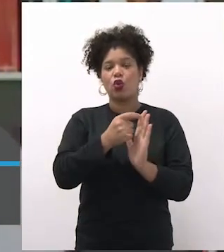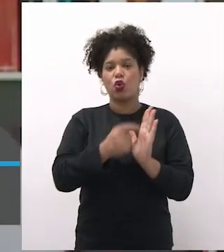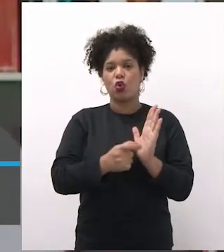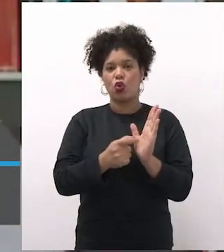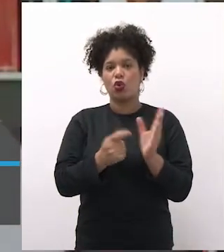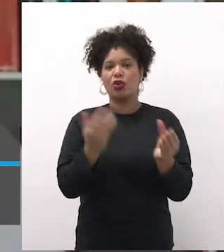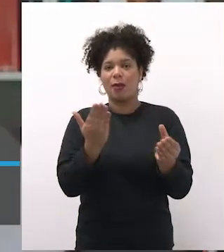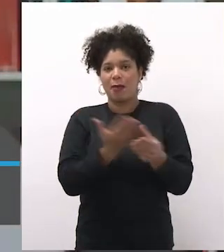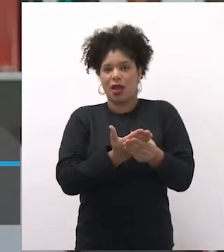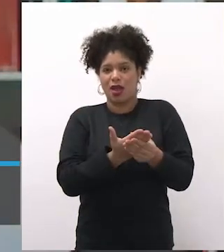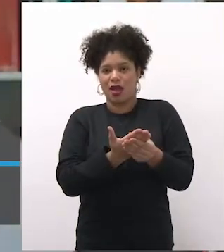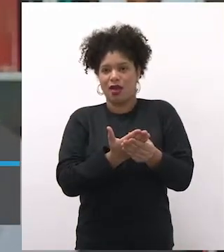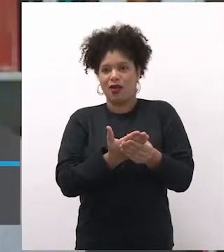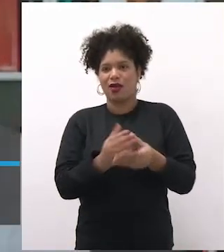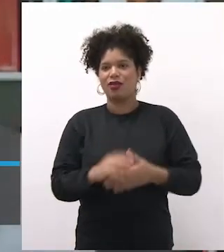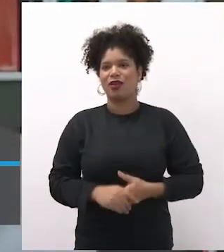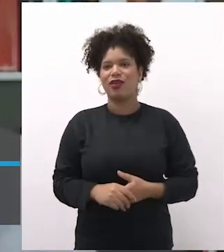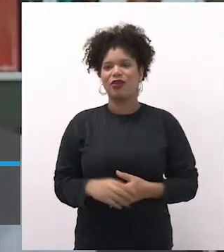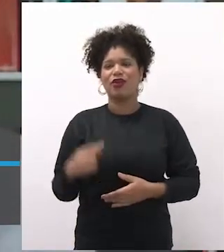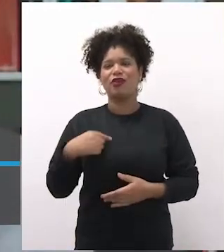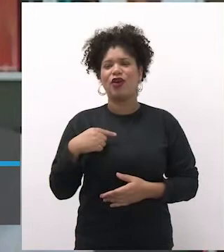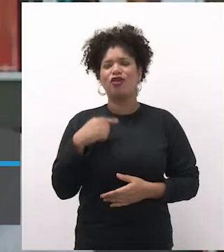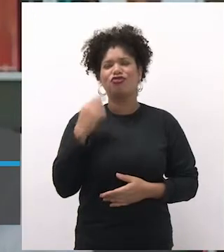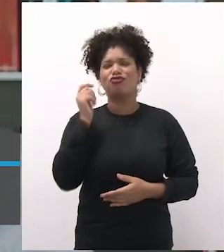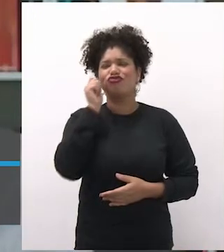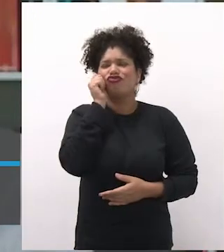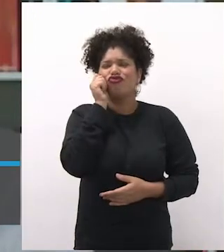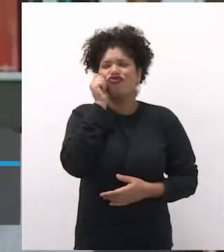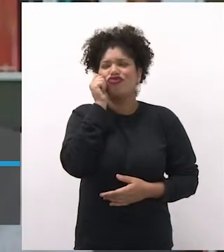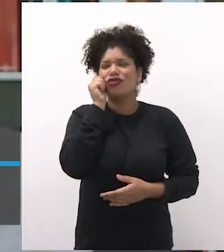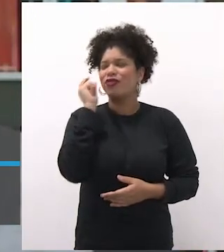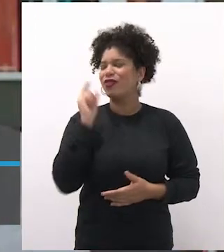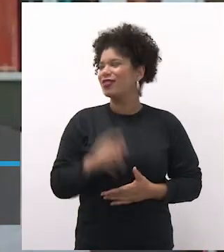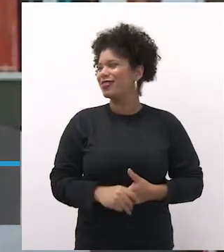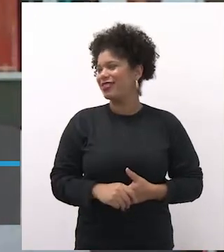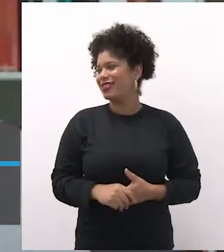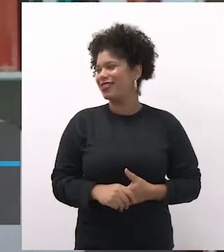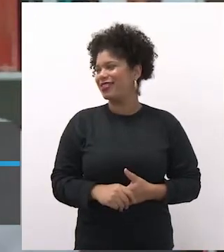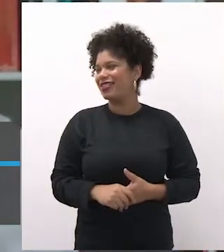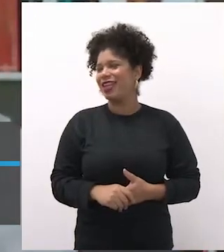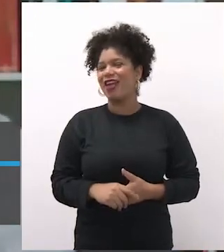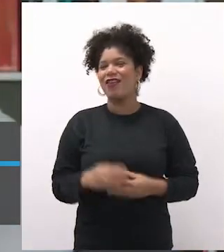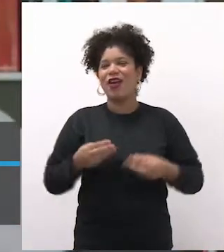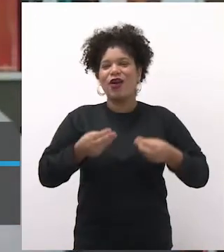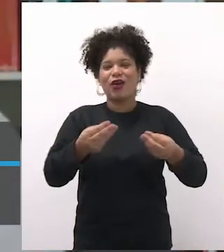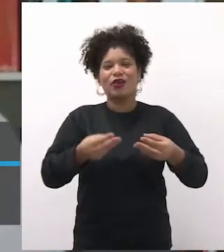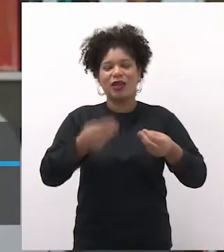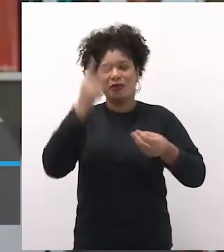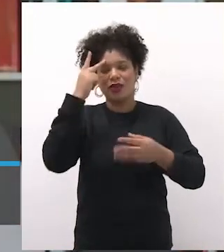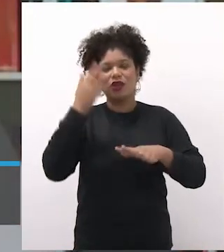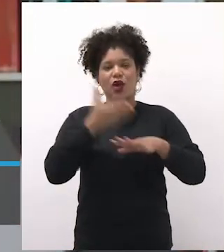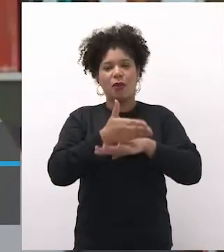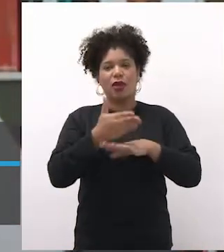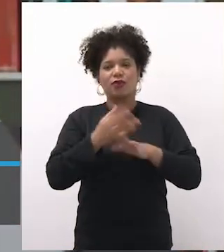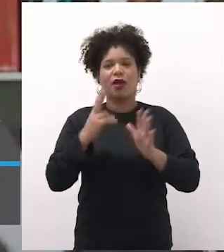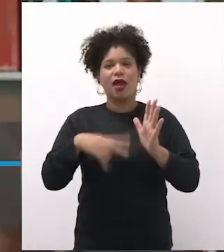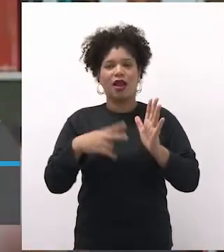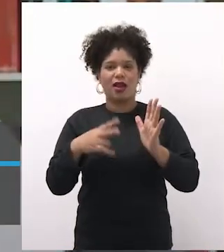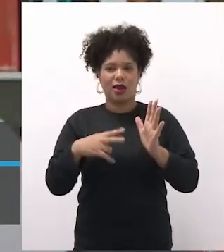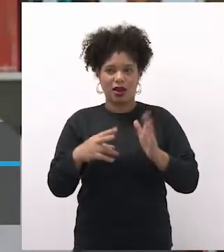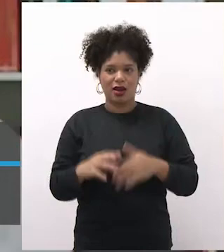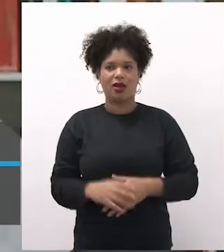tá? A gente faz mimos assim, ó, bonitinhos, para mimar os nossos participantes,